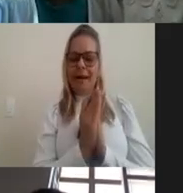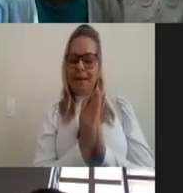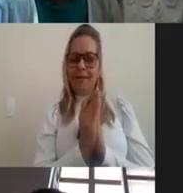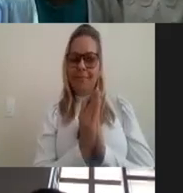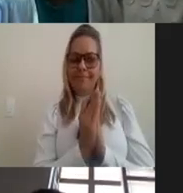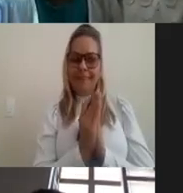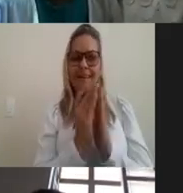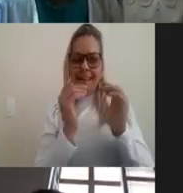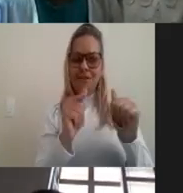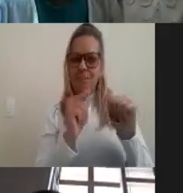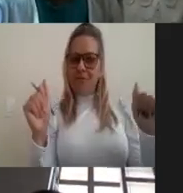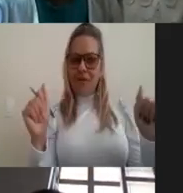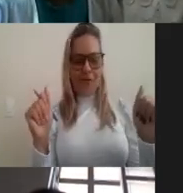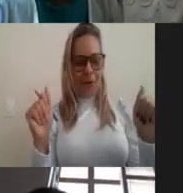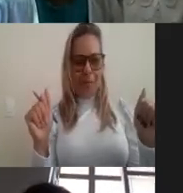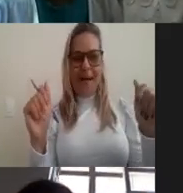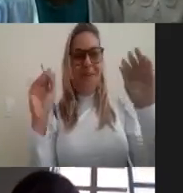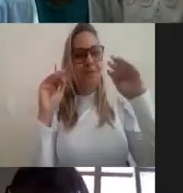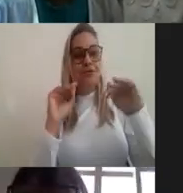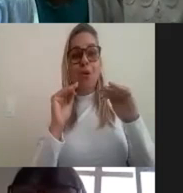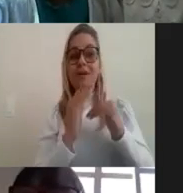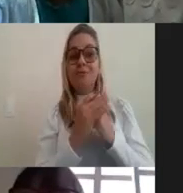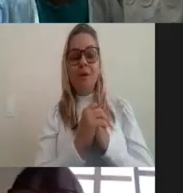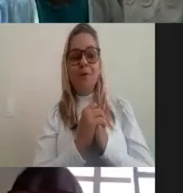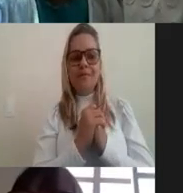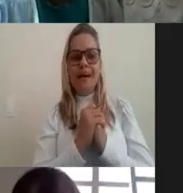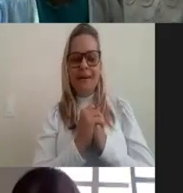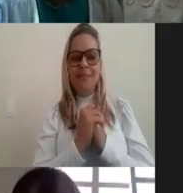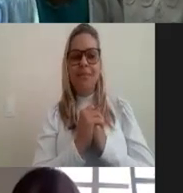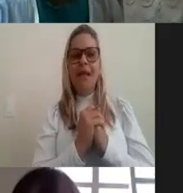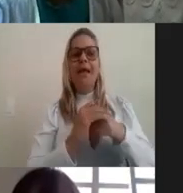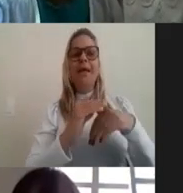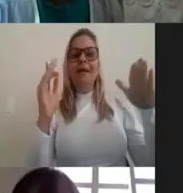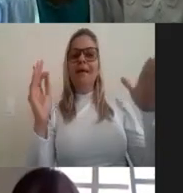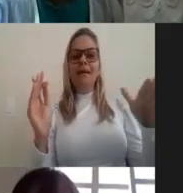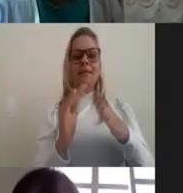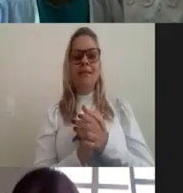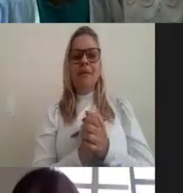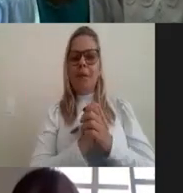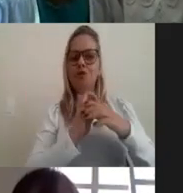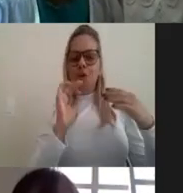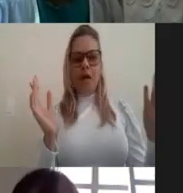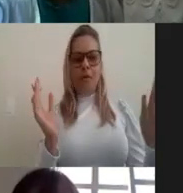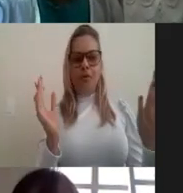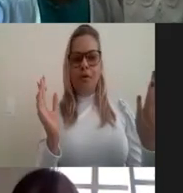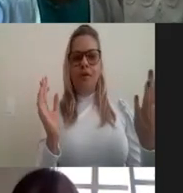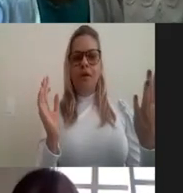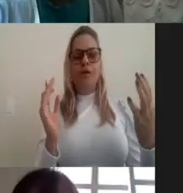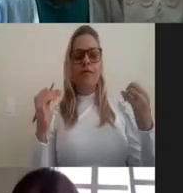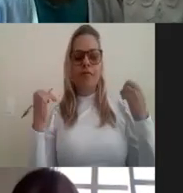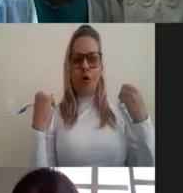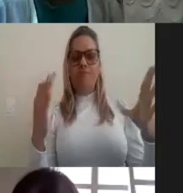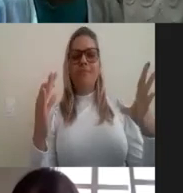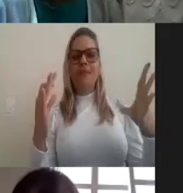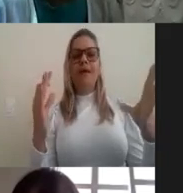pelo Instagram, que nem ele disse para não falar que foi combinado, não, só conheci ele pelo Instagram. E assim, me apaixonei pelo que